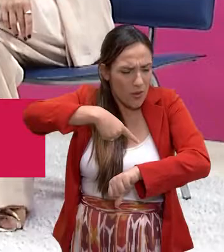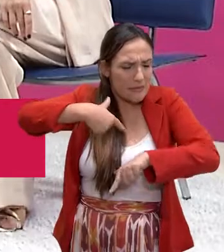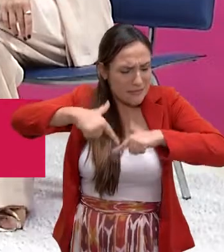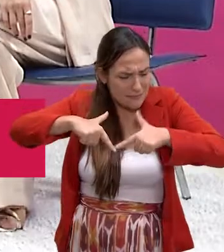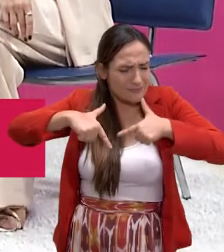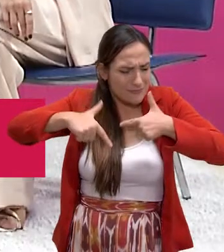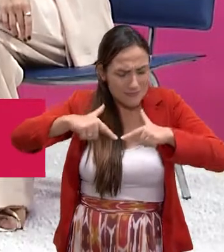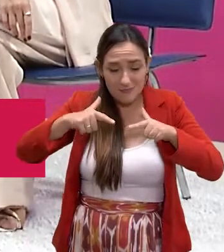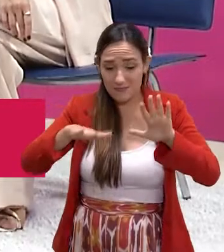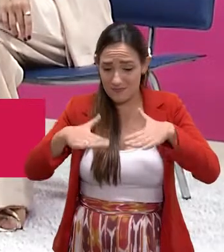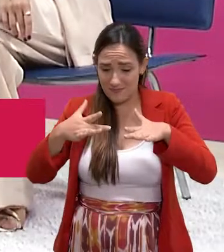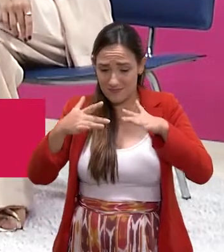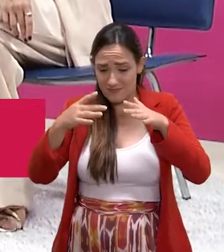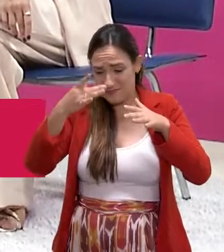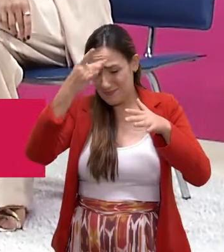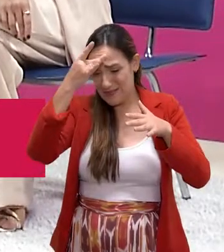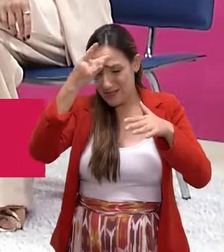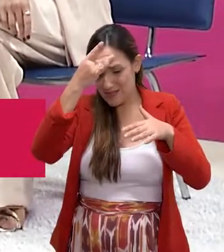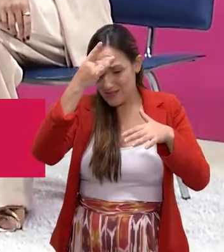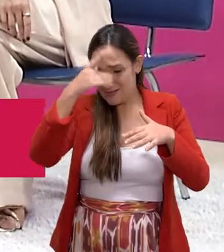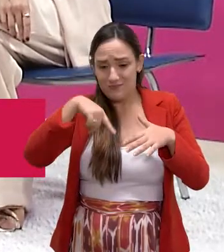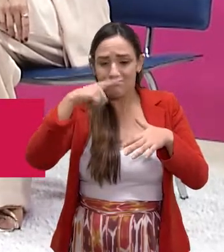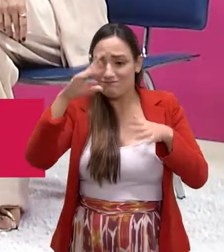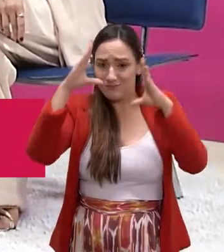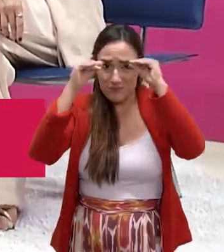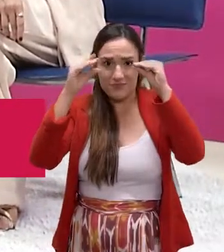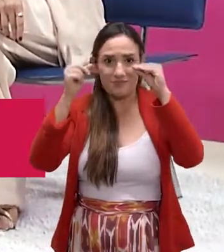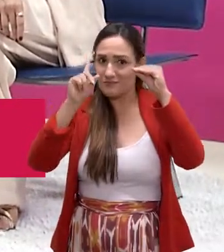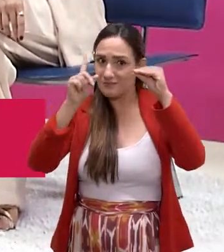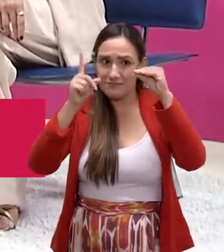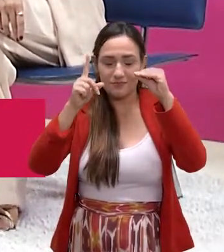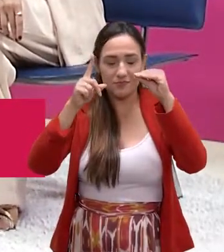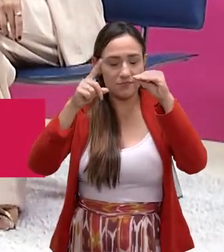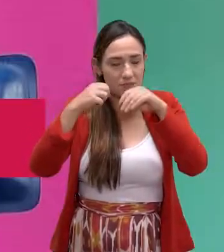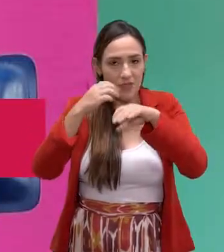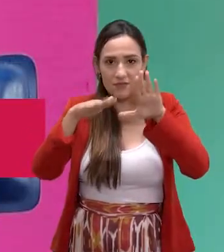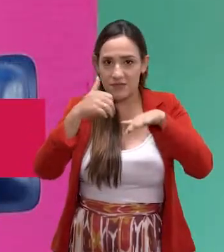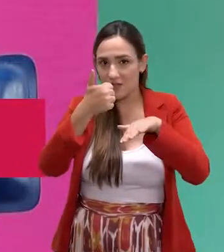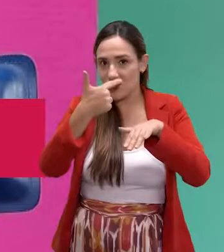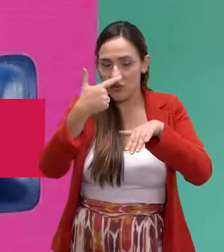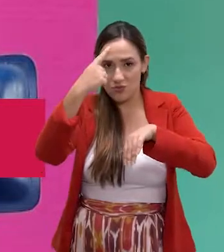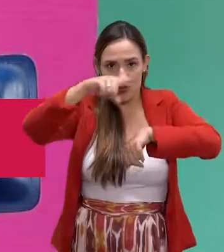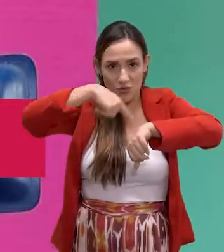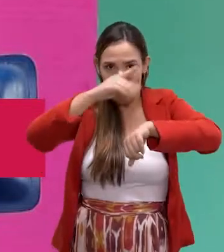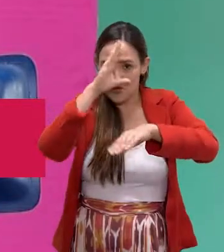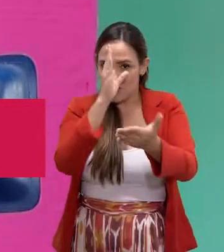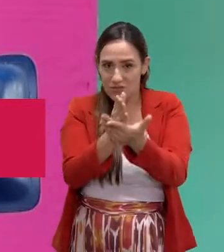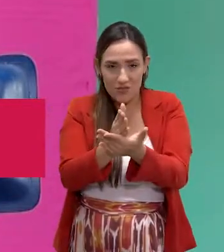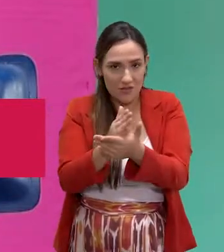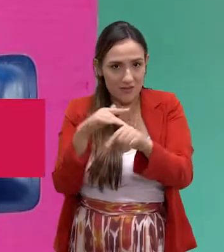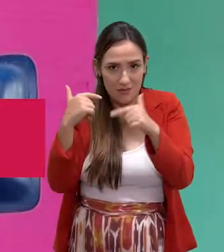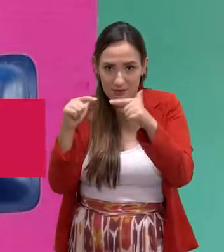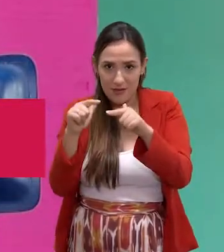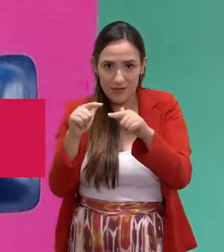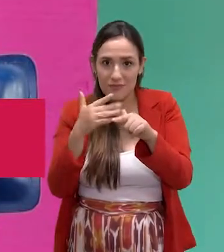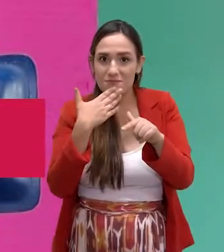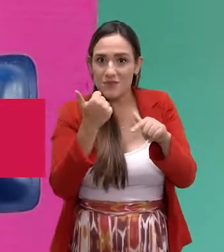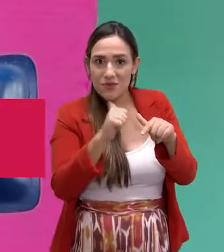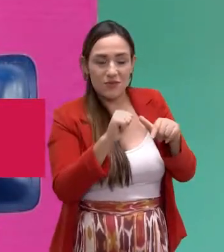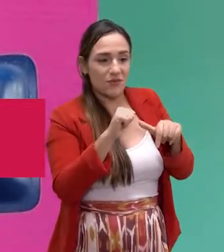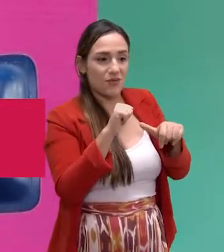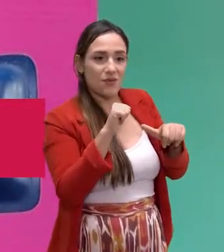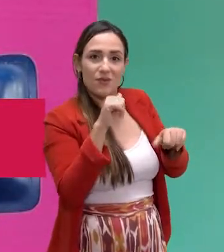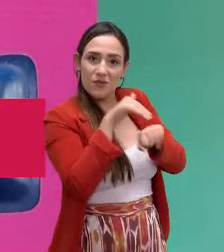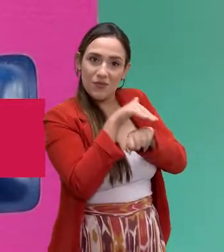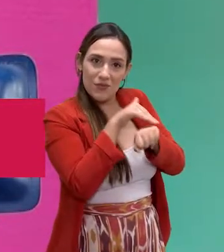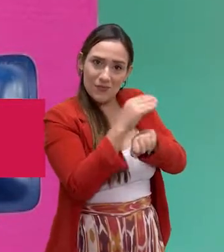mente muitas vezes não desliga, né, Ana? Com certeza. 12 horas de trabalho diário, fora os excedentes durante a noite, as mensagens de